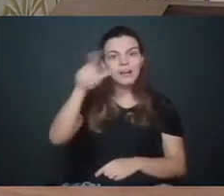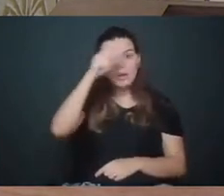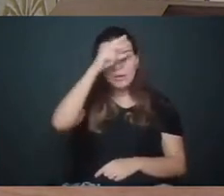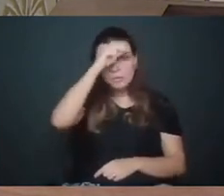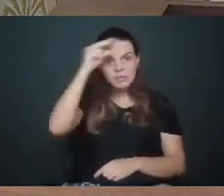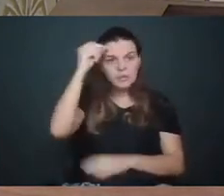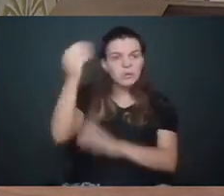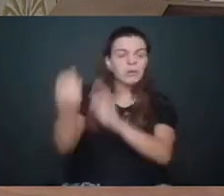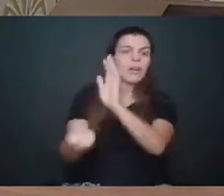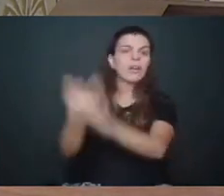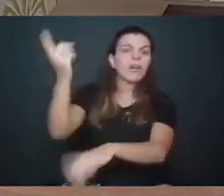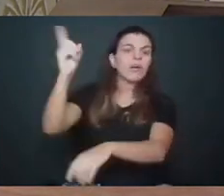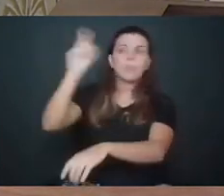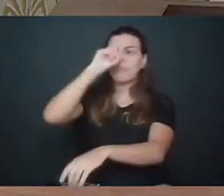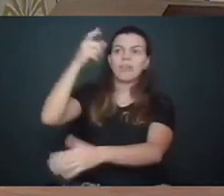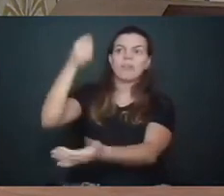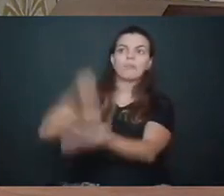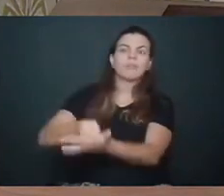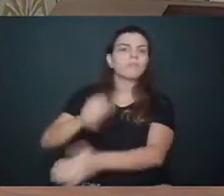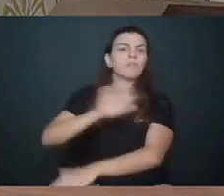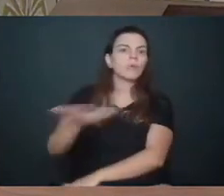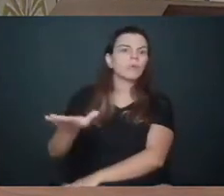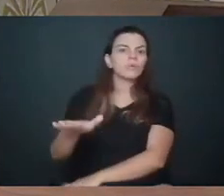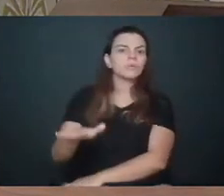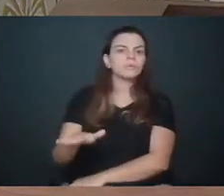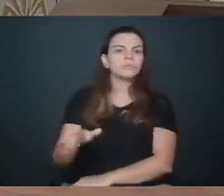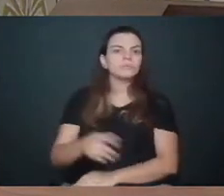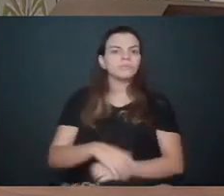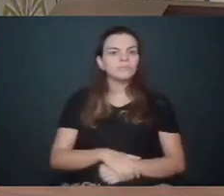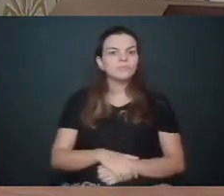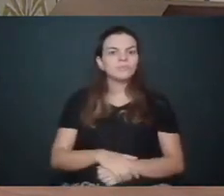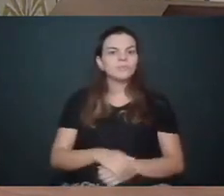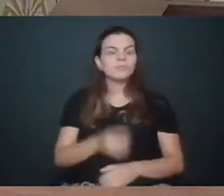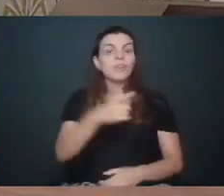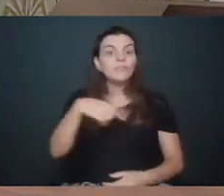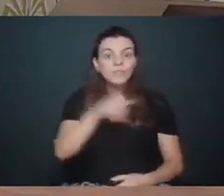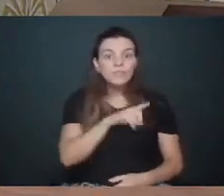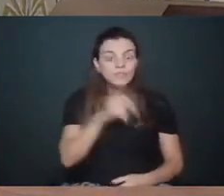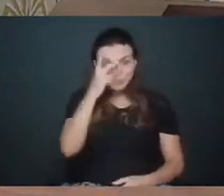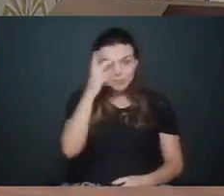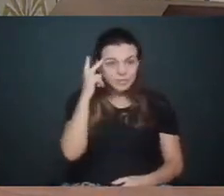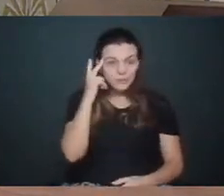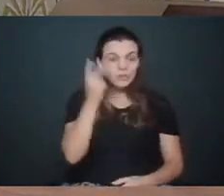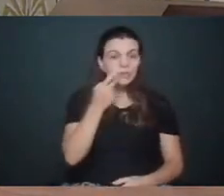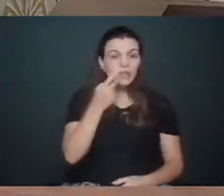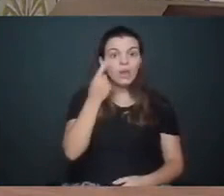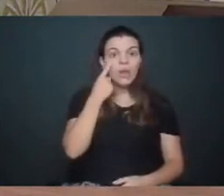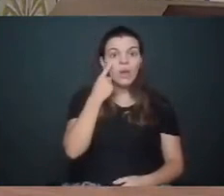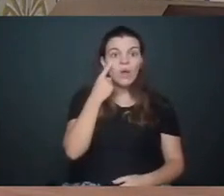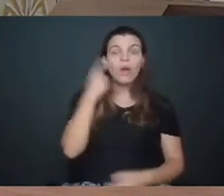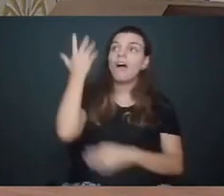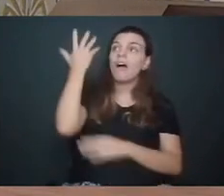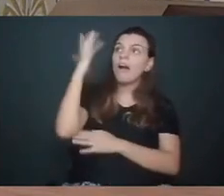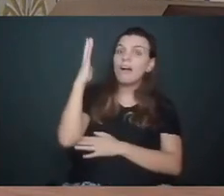vocês recebem o produtor, o morador, olha, está arrebentando aqui, está ali, essa está ferida, estou com medo que caia na minha